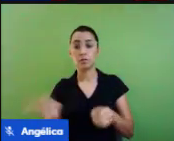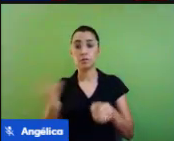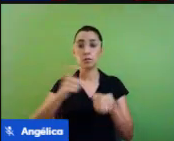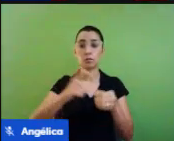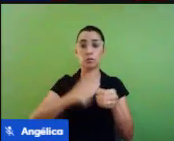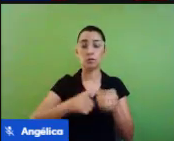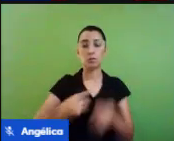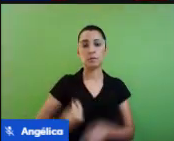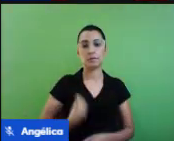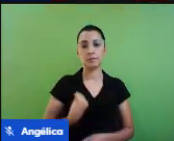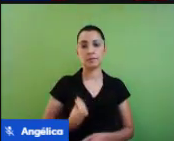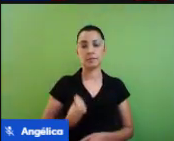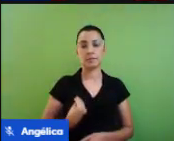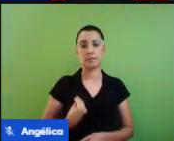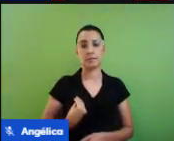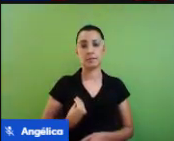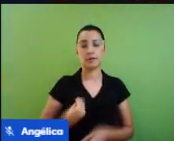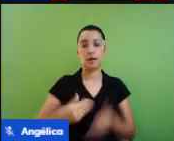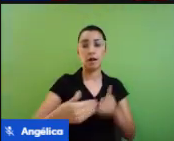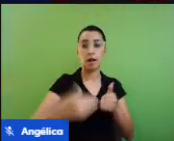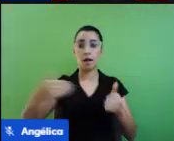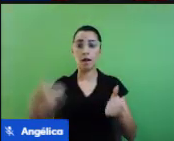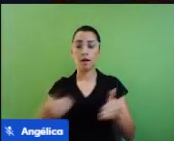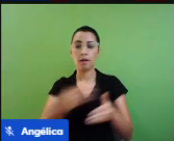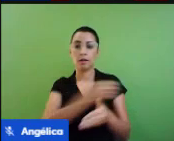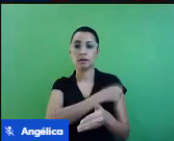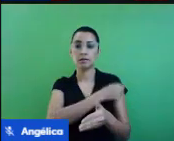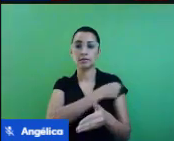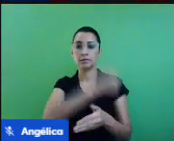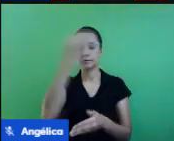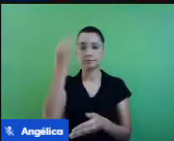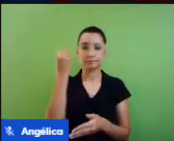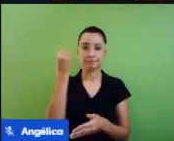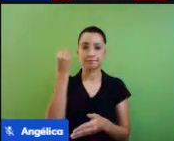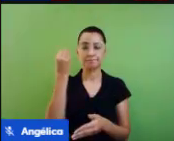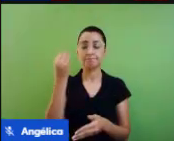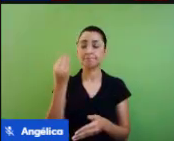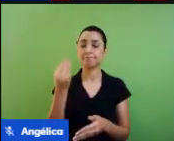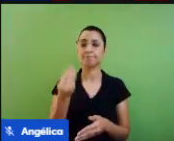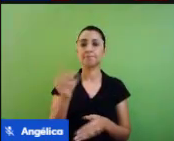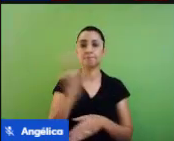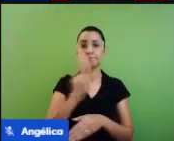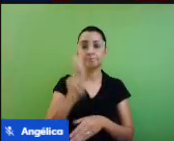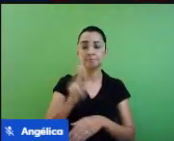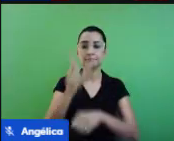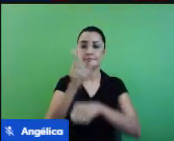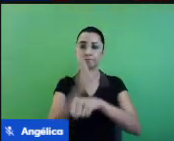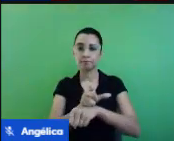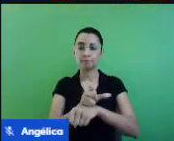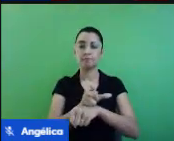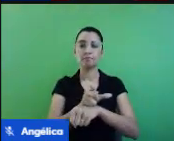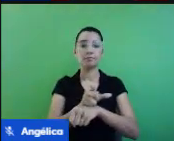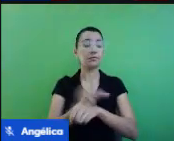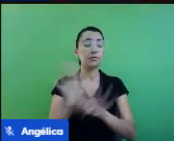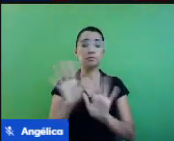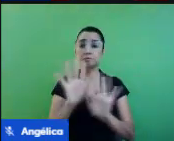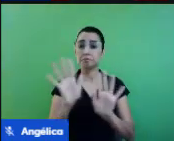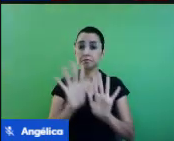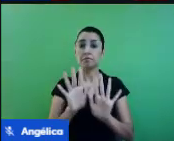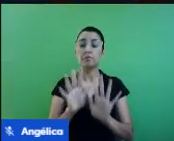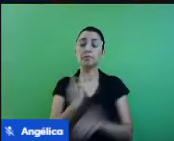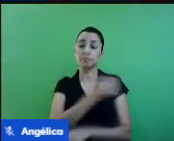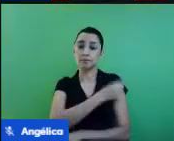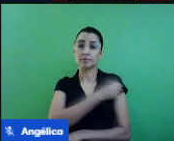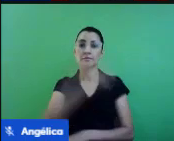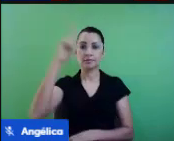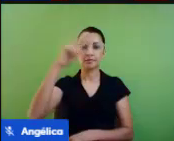não esqueceram que eles utilizaram muitos vídeos, na verdade, os professores com eles, o tempo